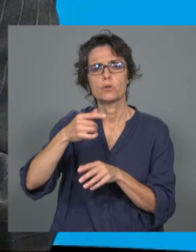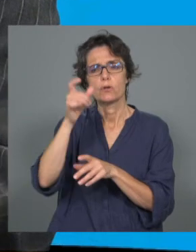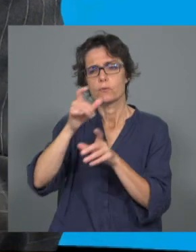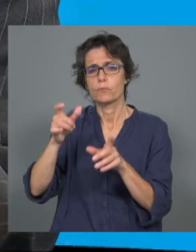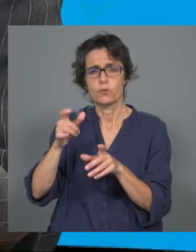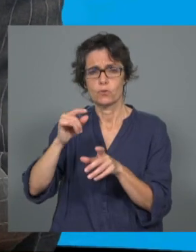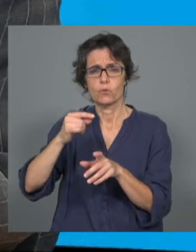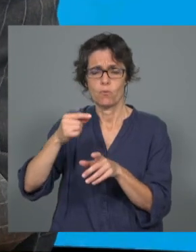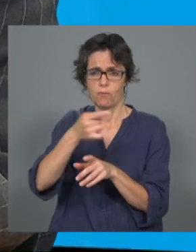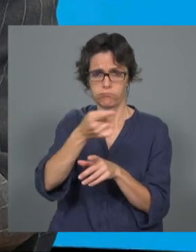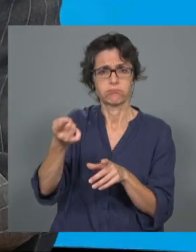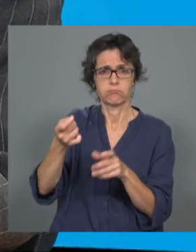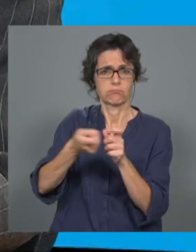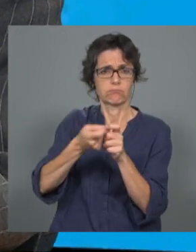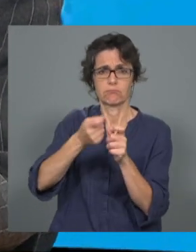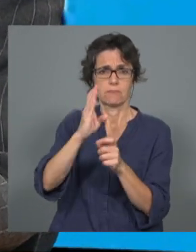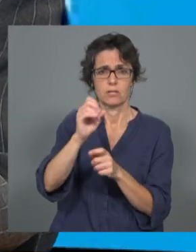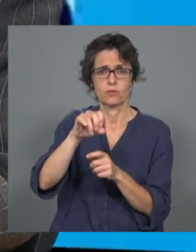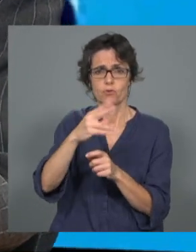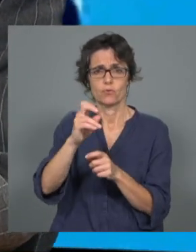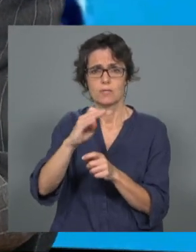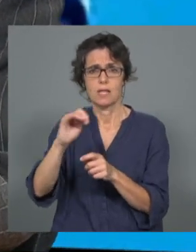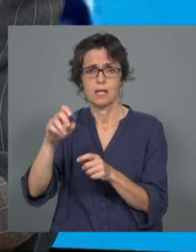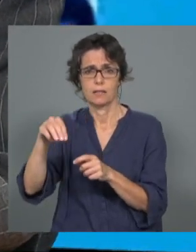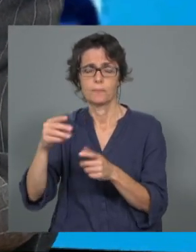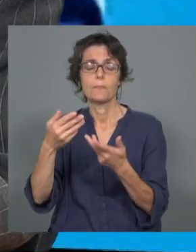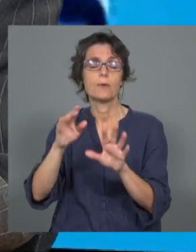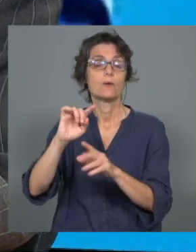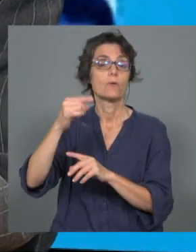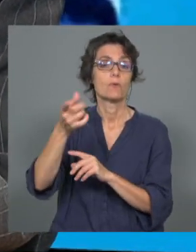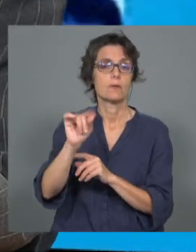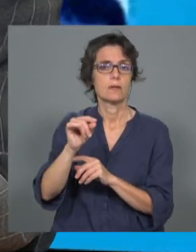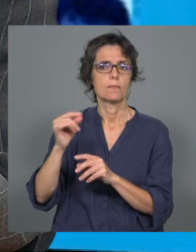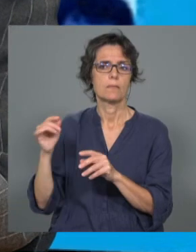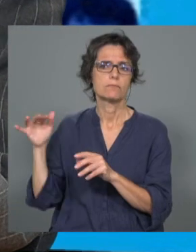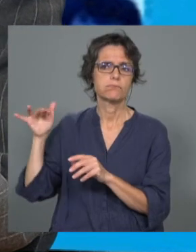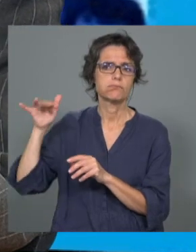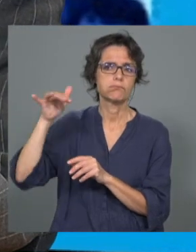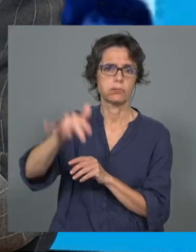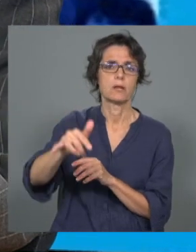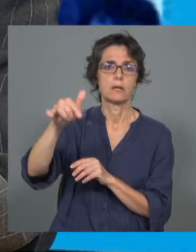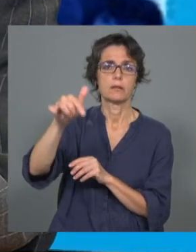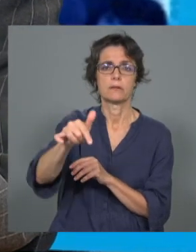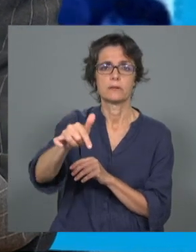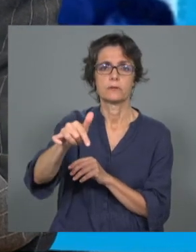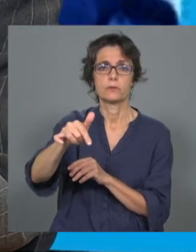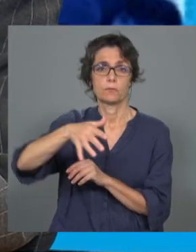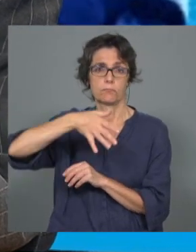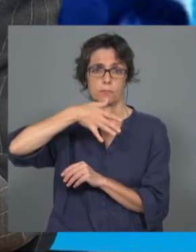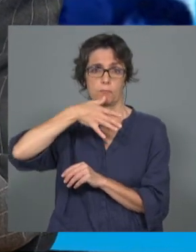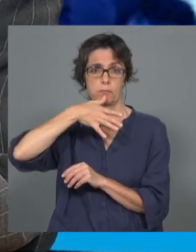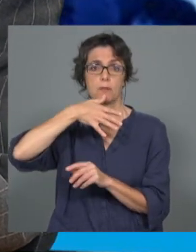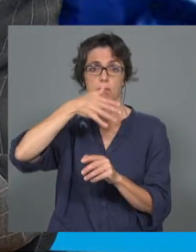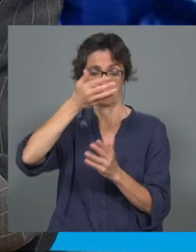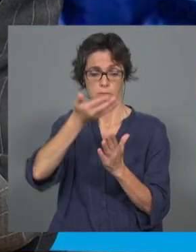ou próximos de Jerusalém. Mas há outros que se dirigem para lá. E, aliás, toda a profecia é uma